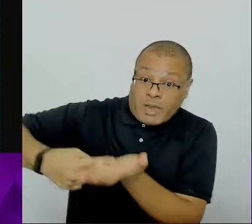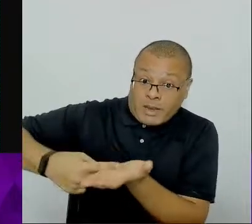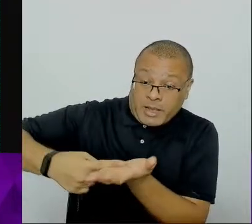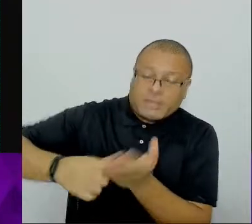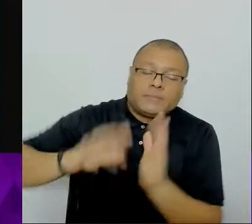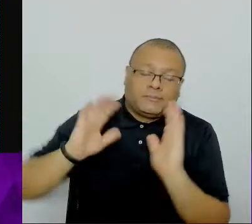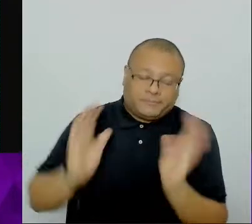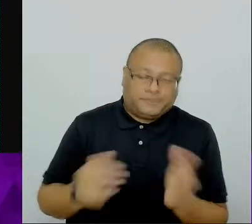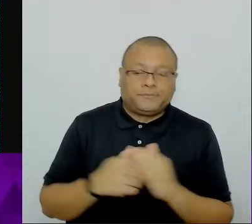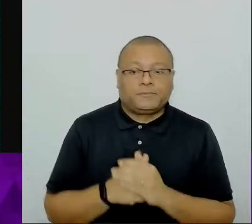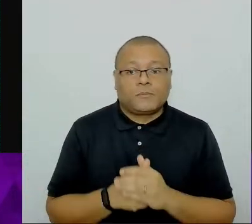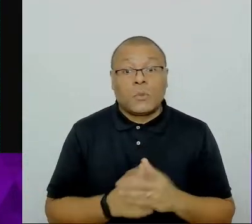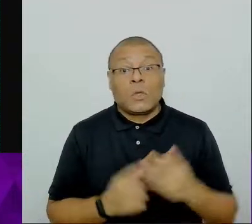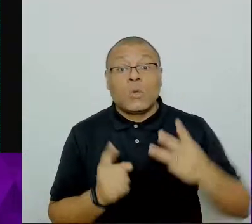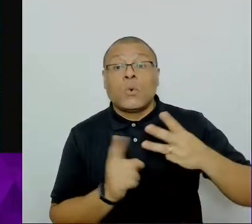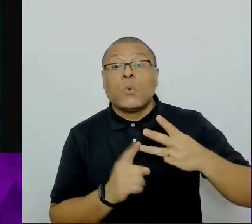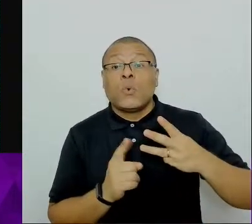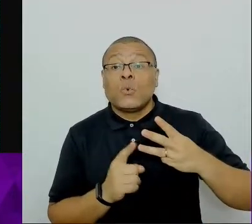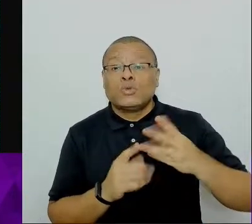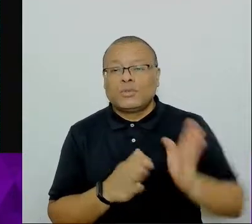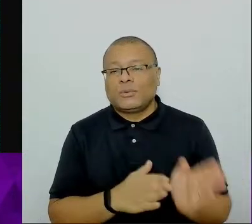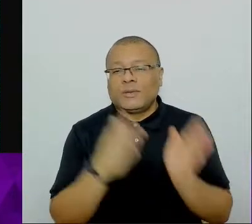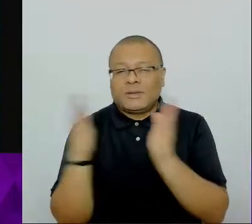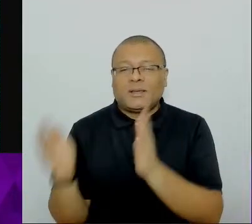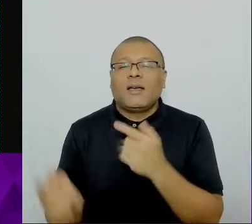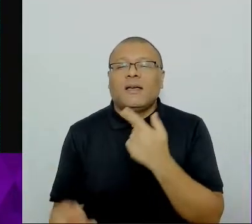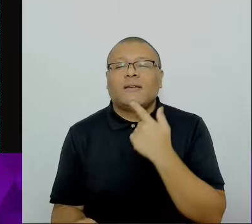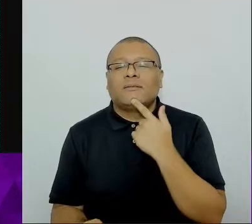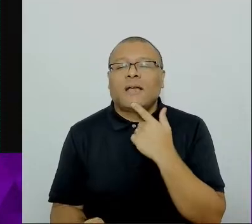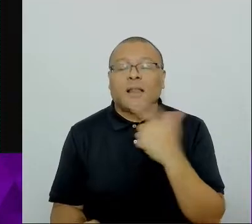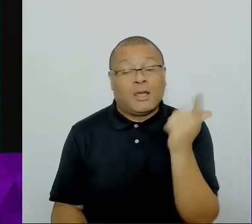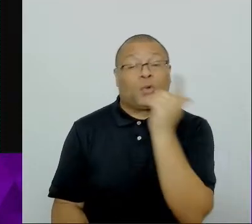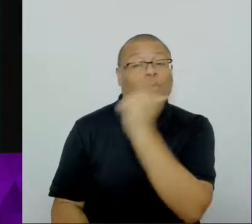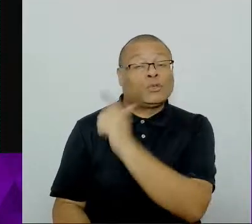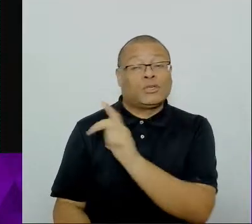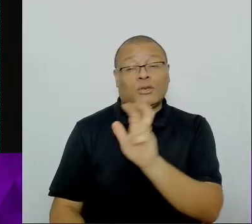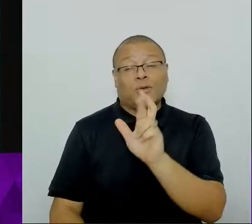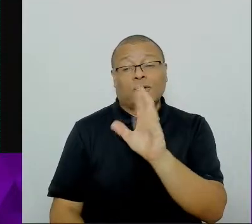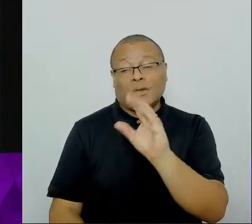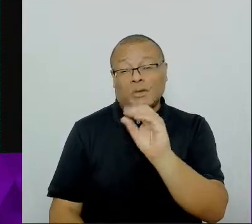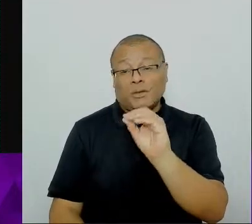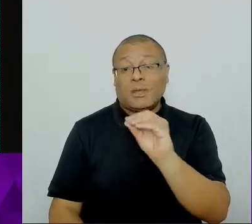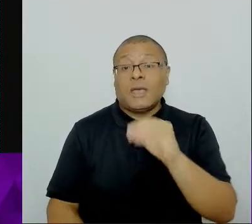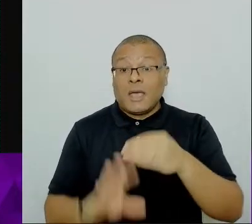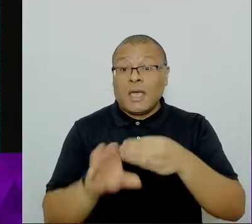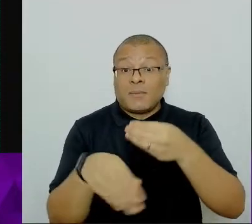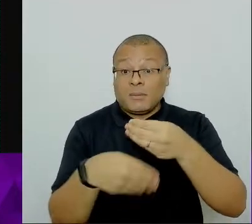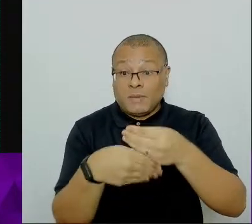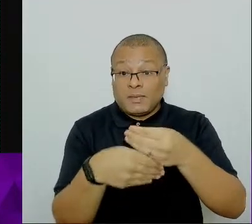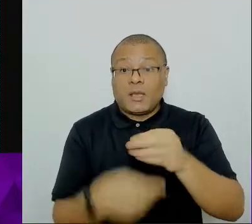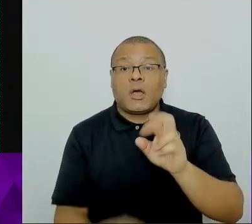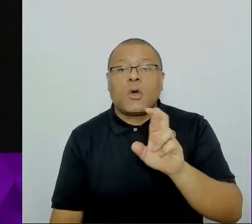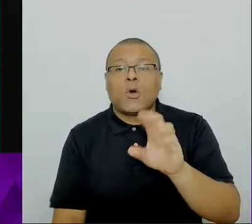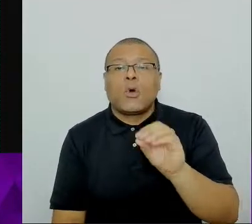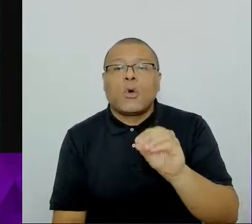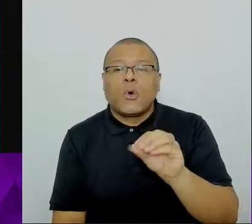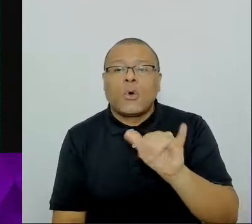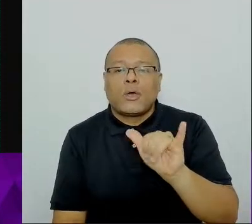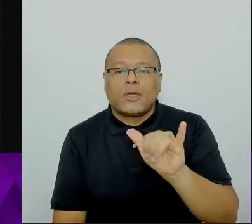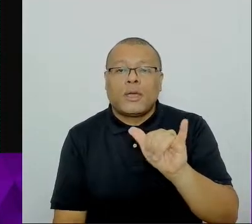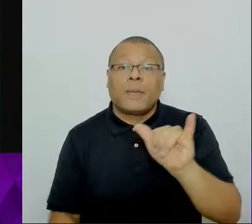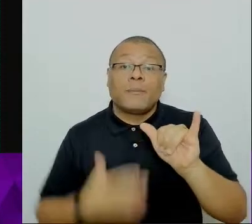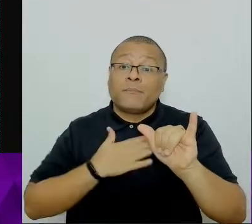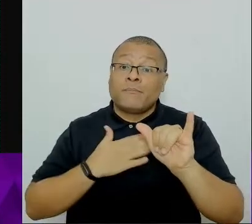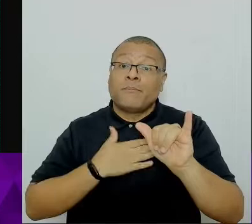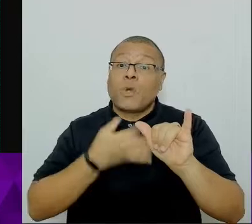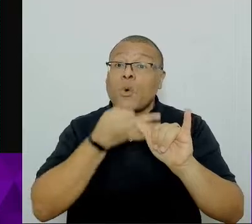consulta. E o último, e a glória do resto, seria implementar o HOAS, mas é uma opinião minha, tá? Se você